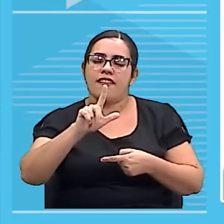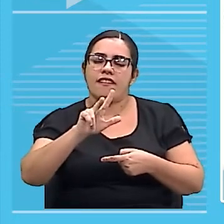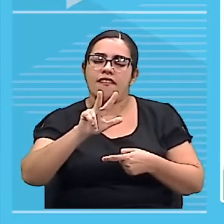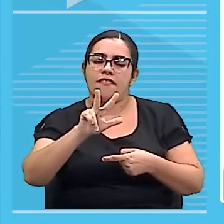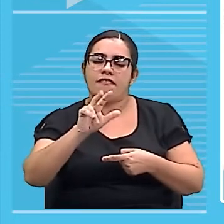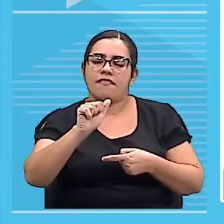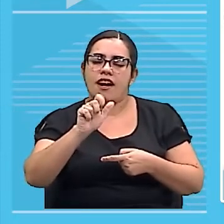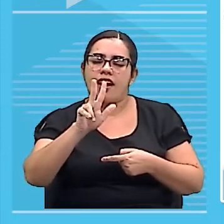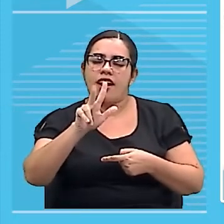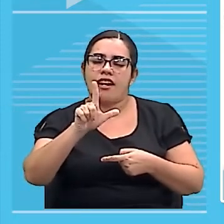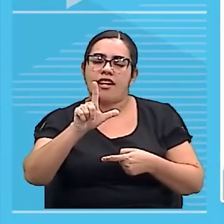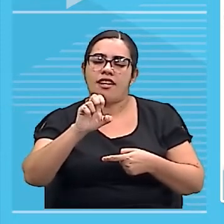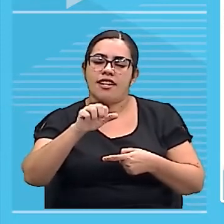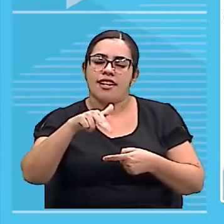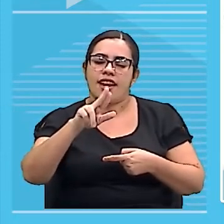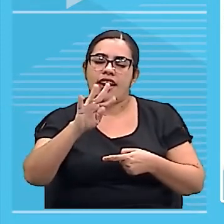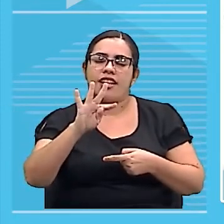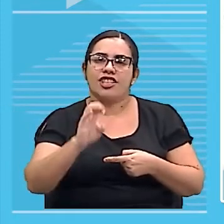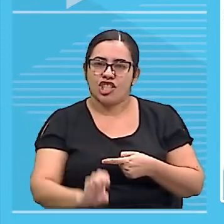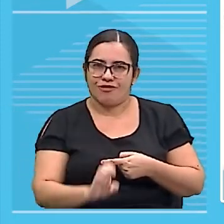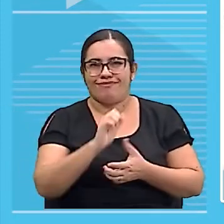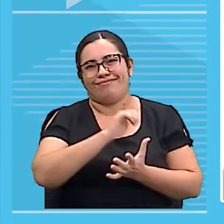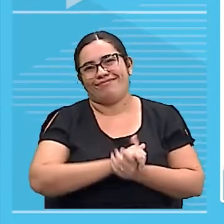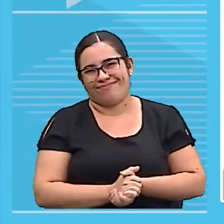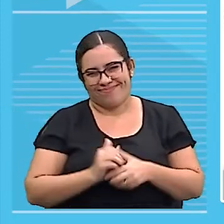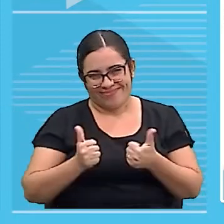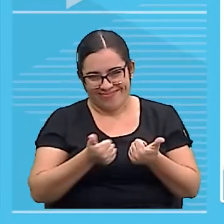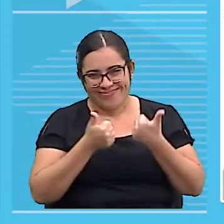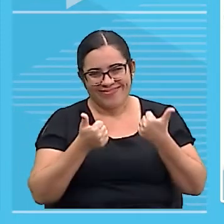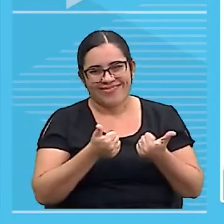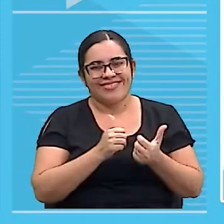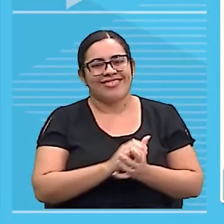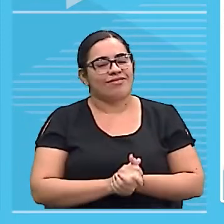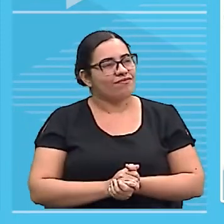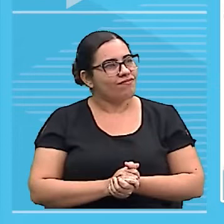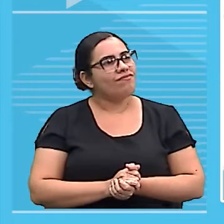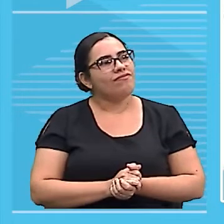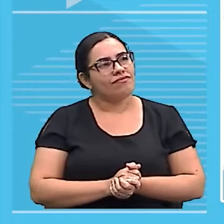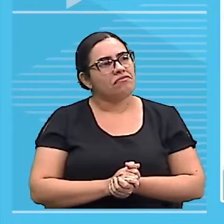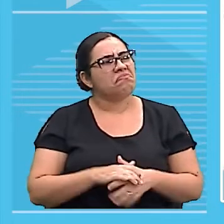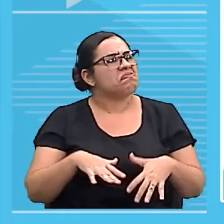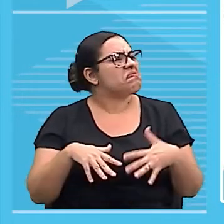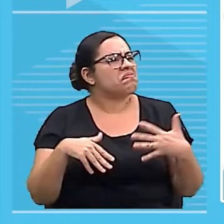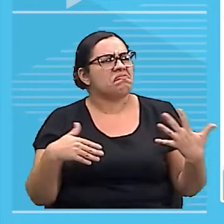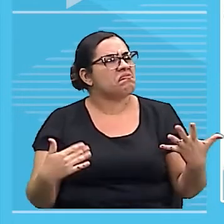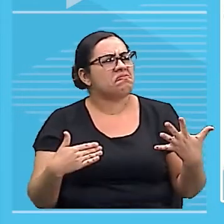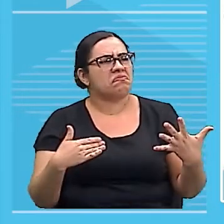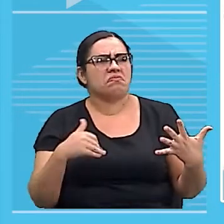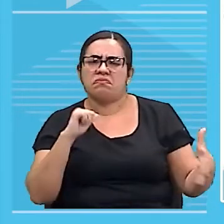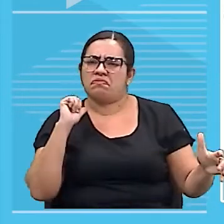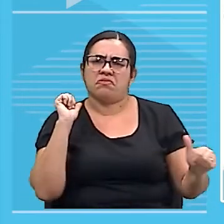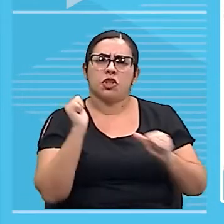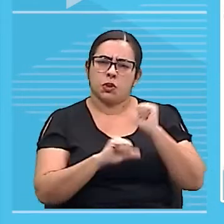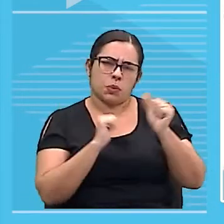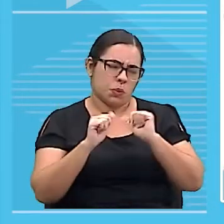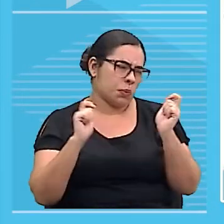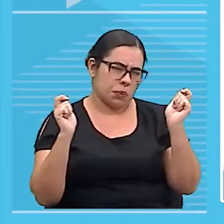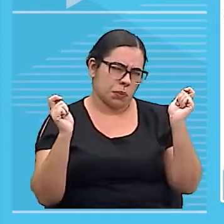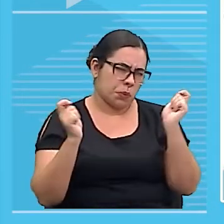é o quê o professor EA resistência equivalente ela muda